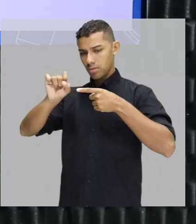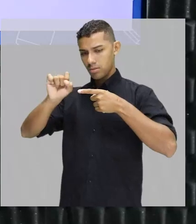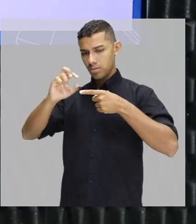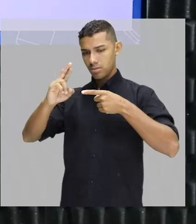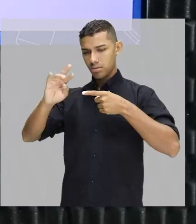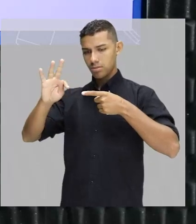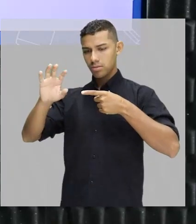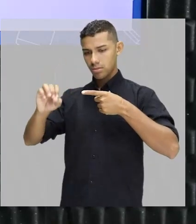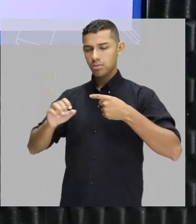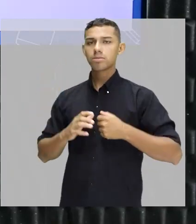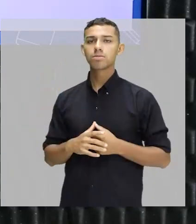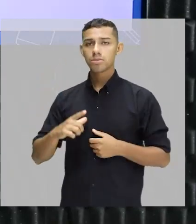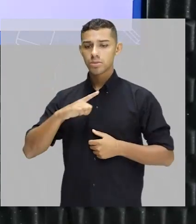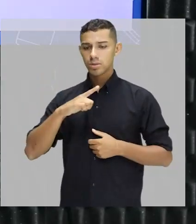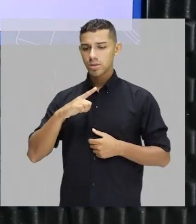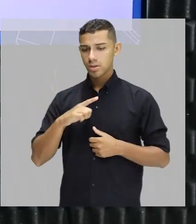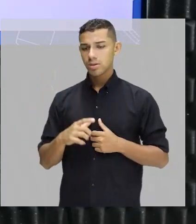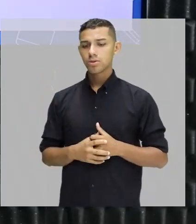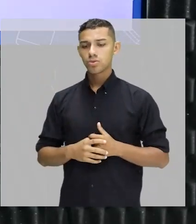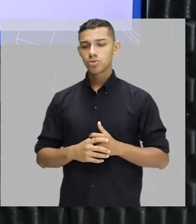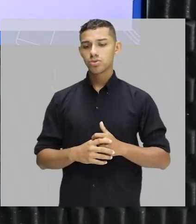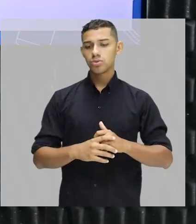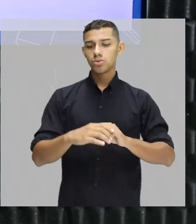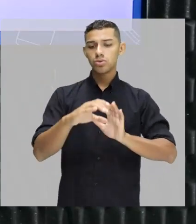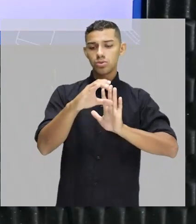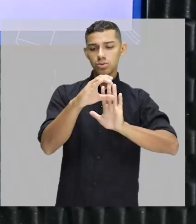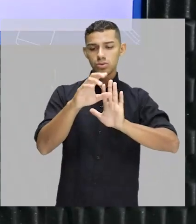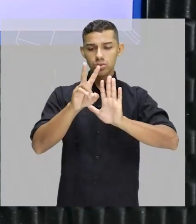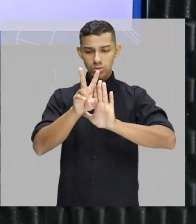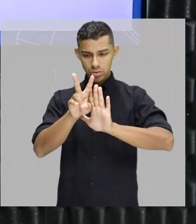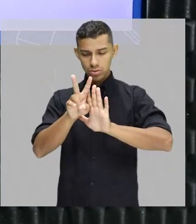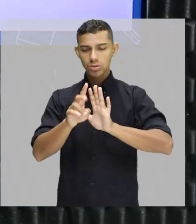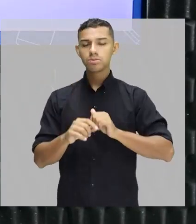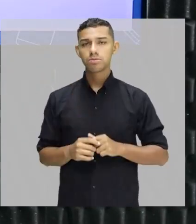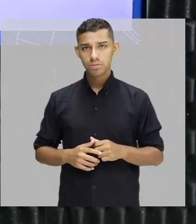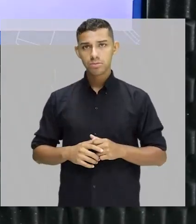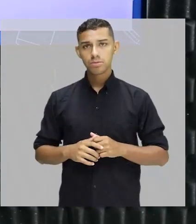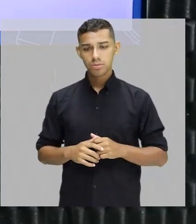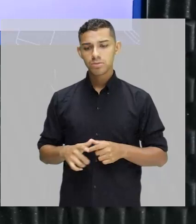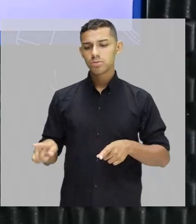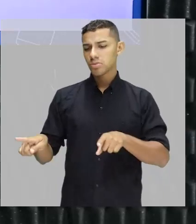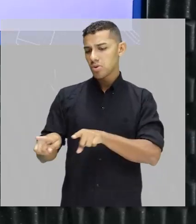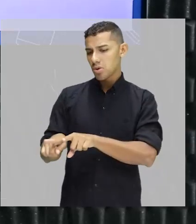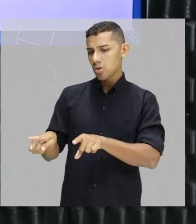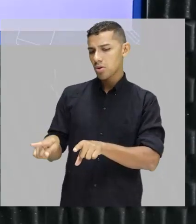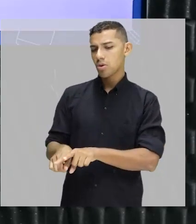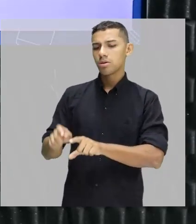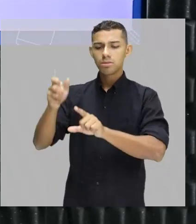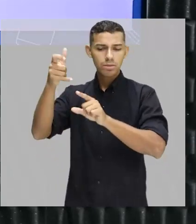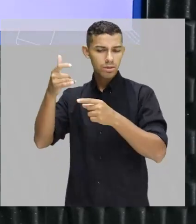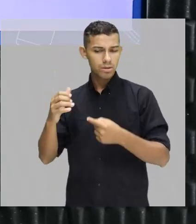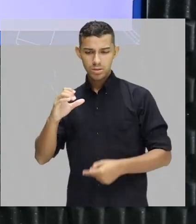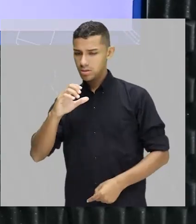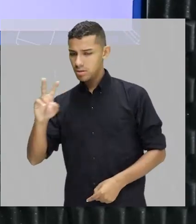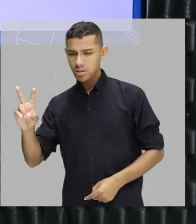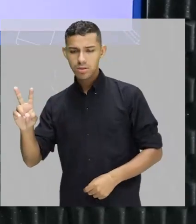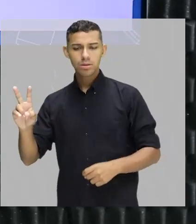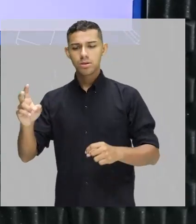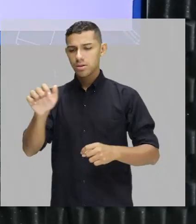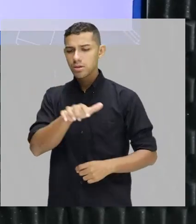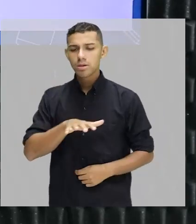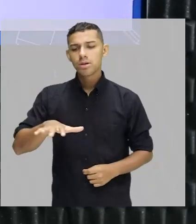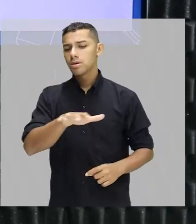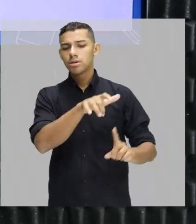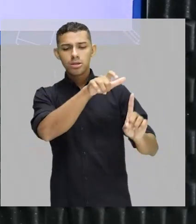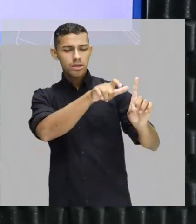o currículo, anúncio de classificados e qualquer tipo de descrição. Né? Posso estar descrevendo um ambiente, posso descrever